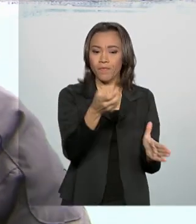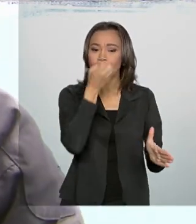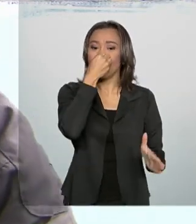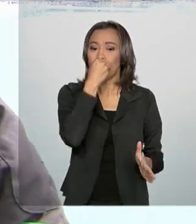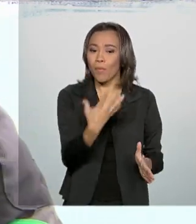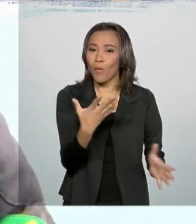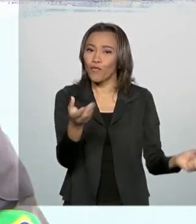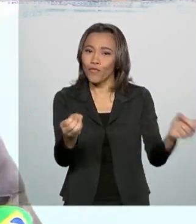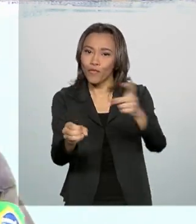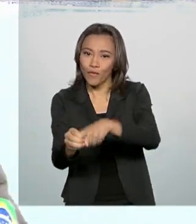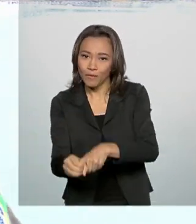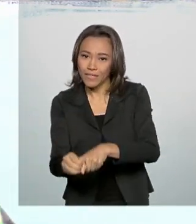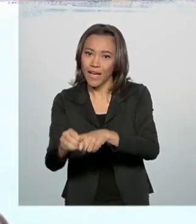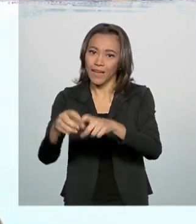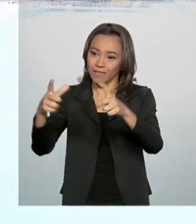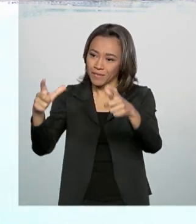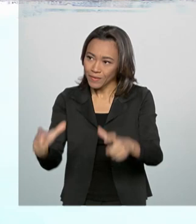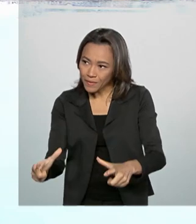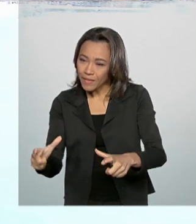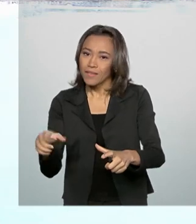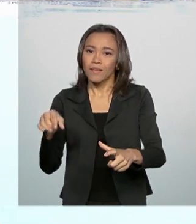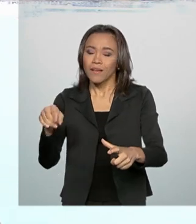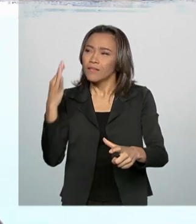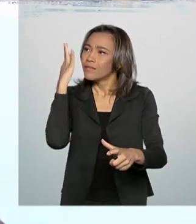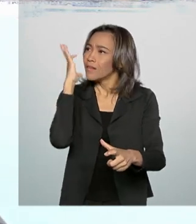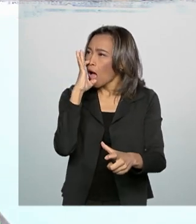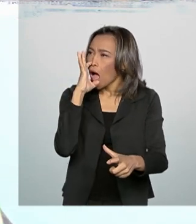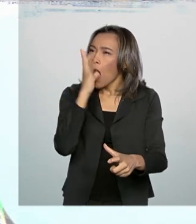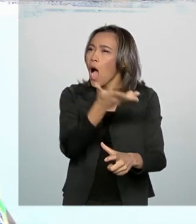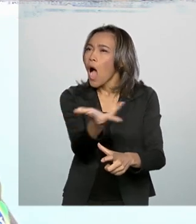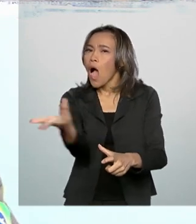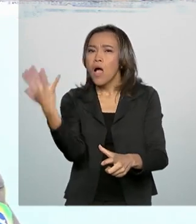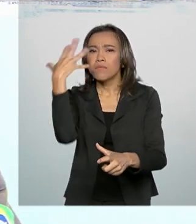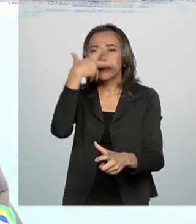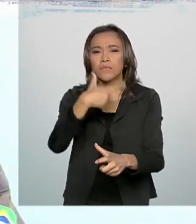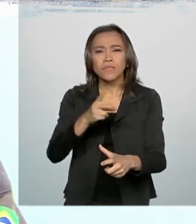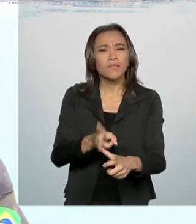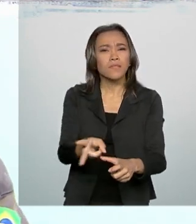continente antártico, né, e encarar novamente essa beleza que sempre nos impressiona a cada vez que a gente chega.